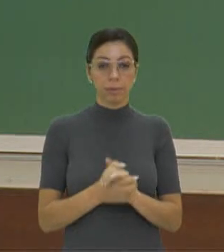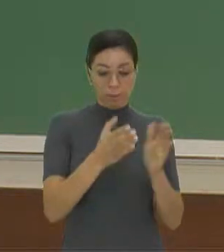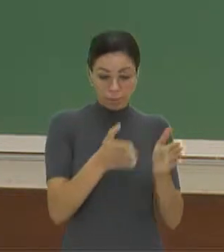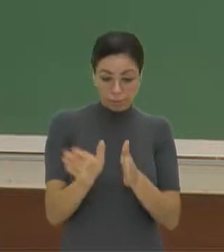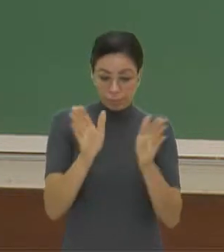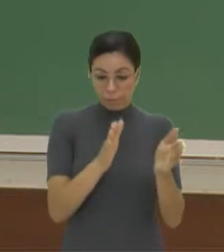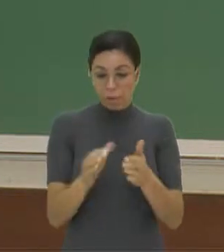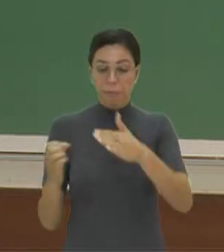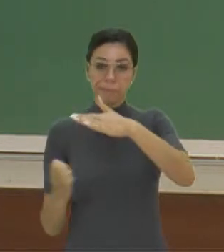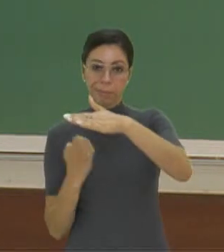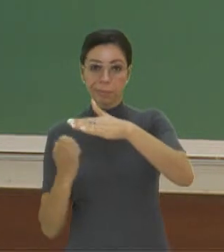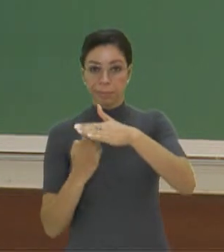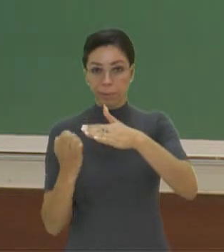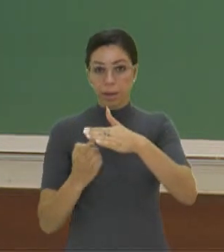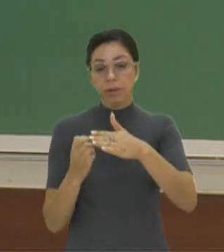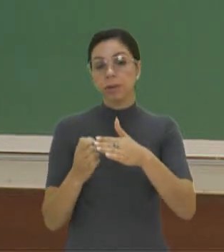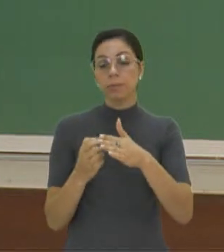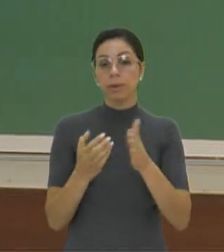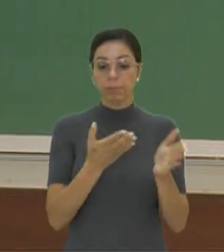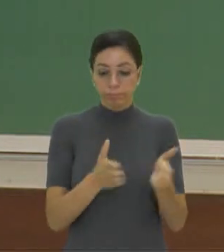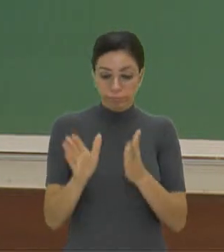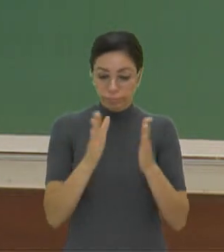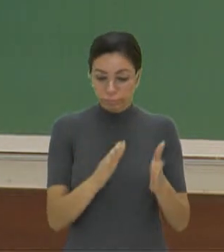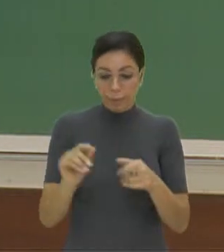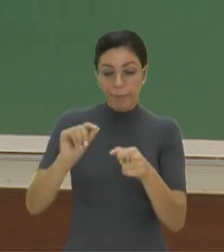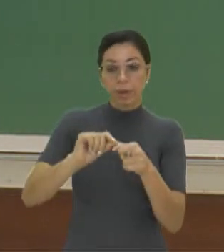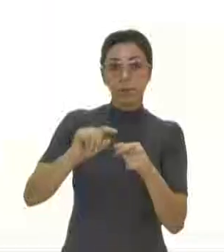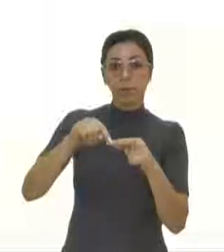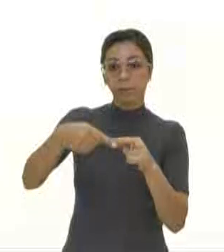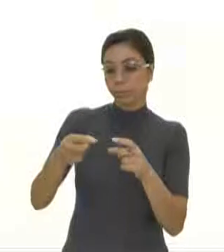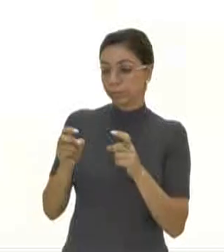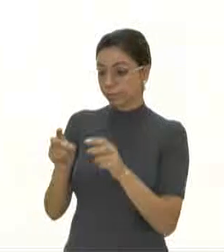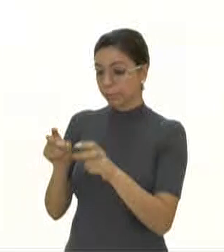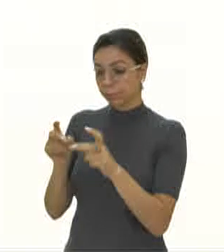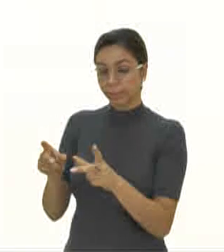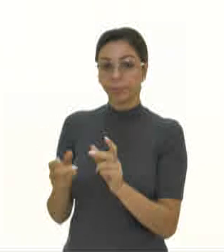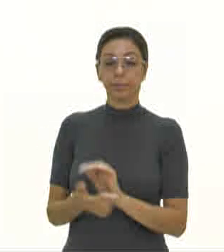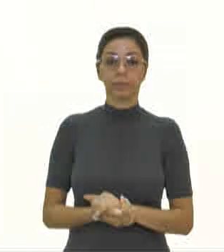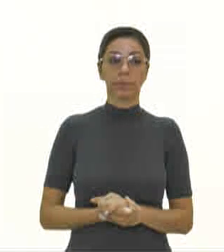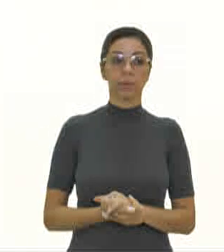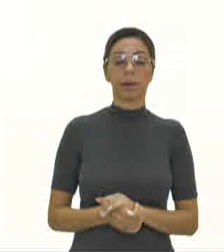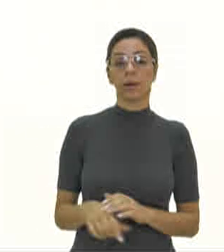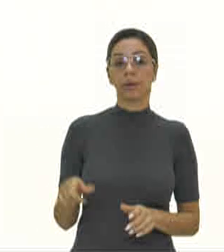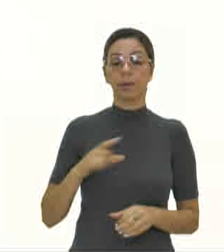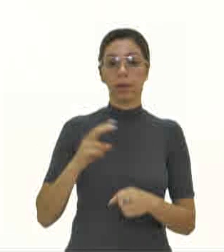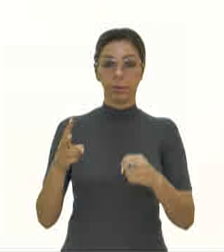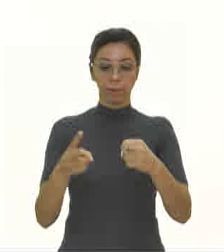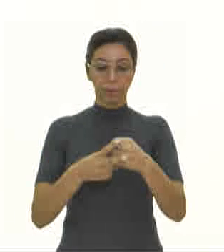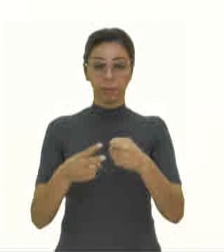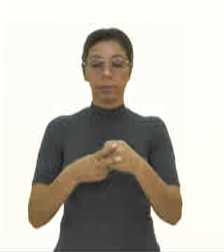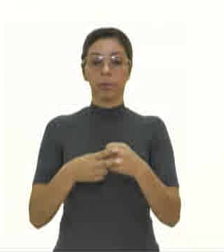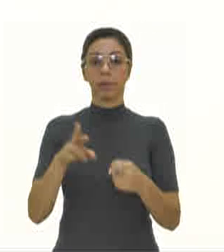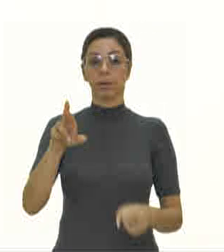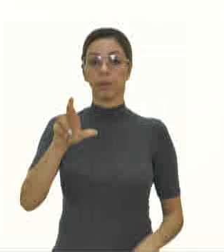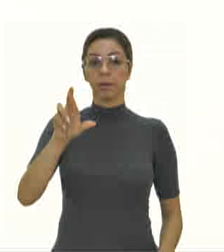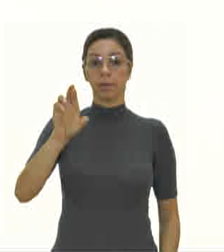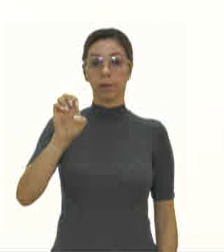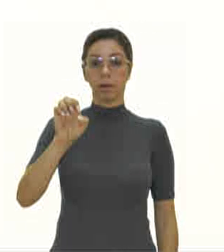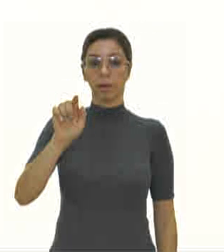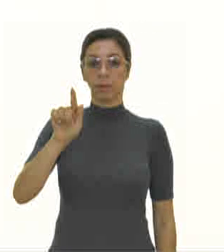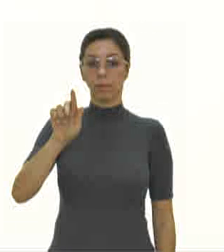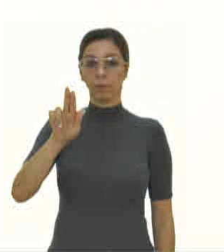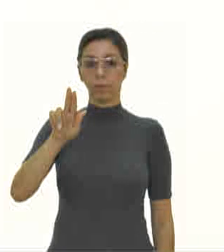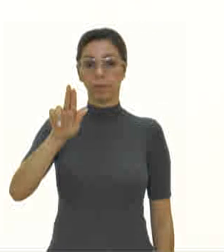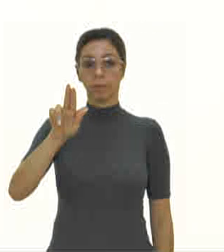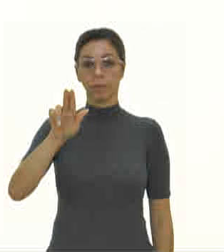e vender. Observem, pessoal, que nós temos 3 verbos regulares e um irregular. Os